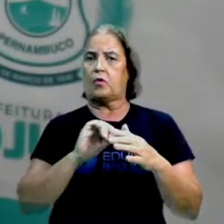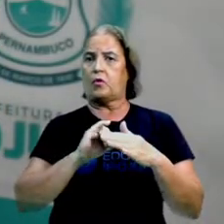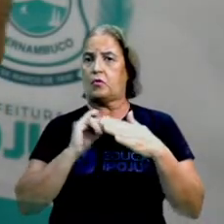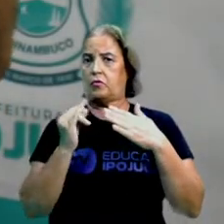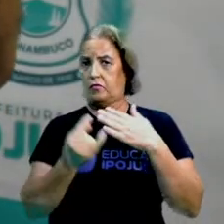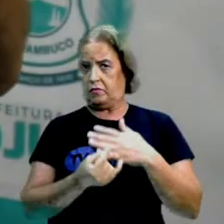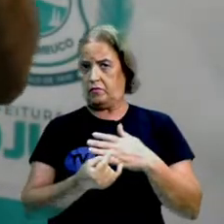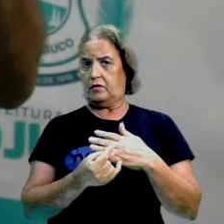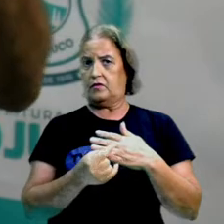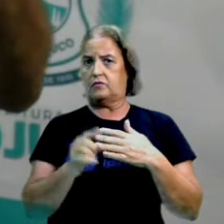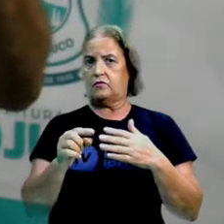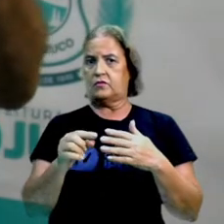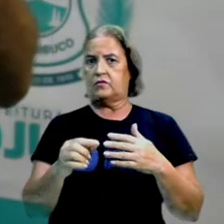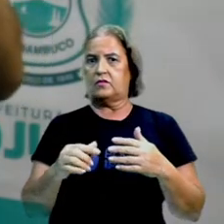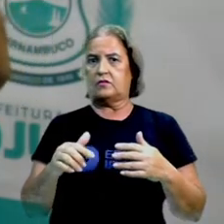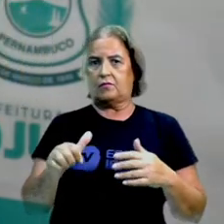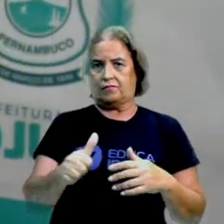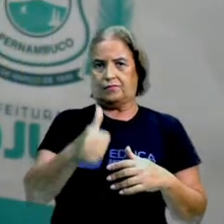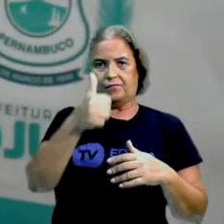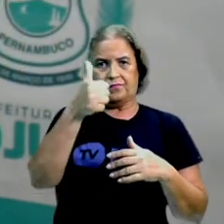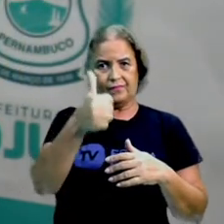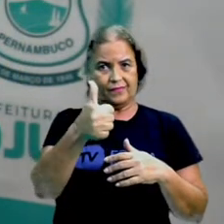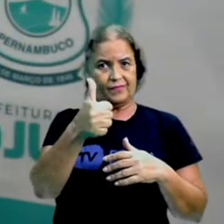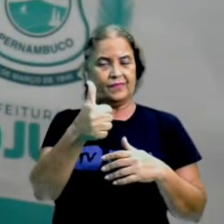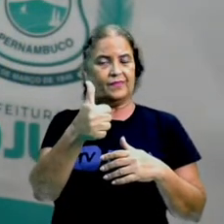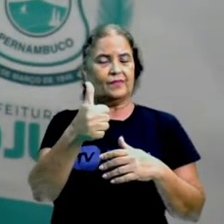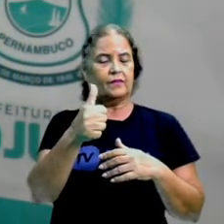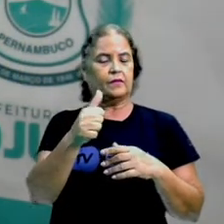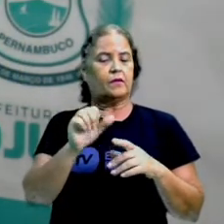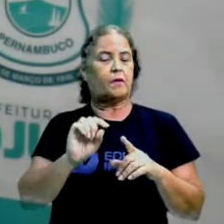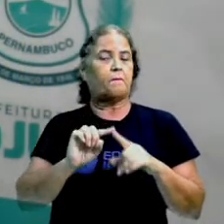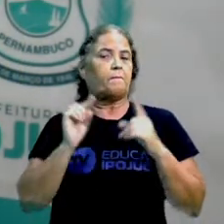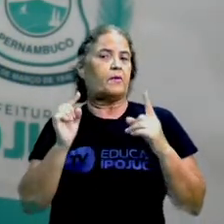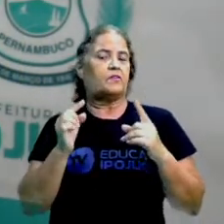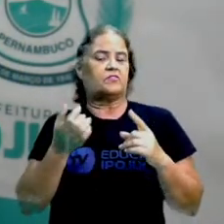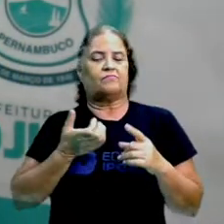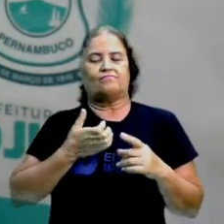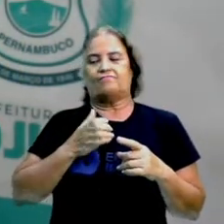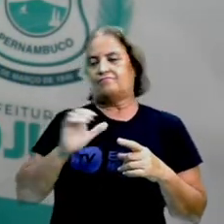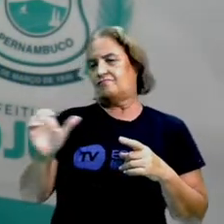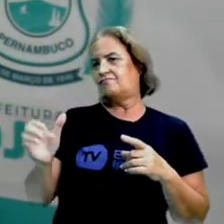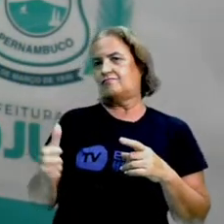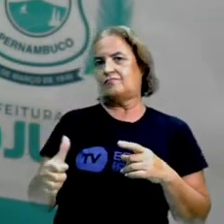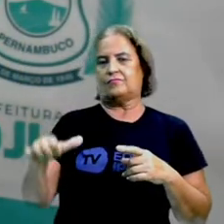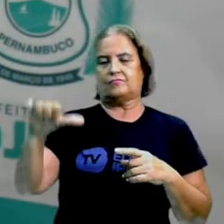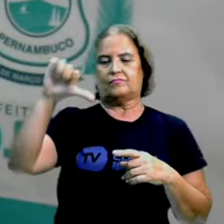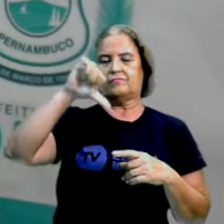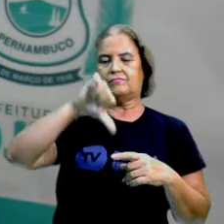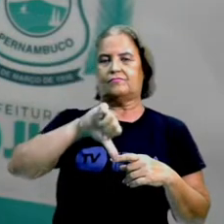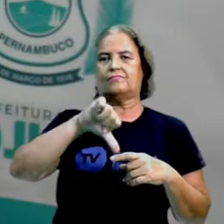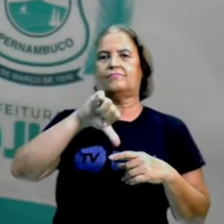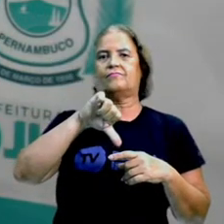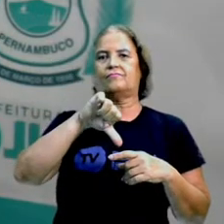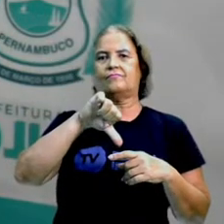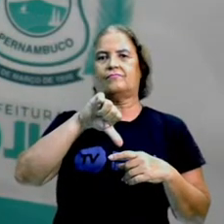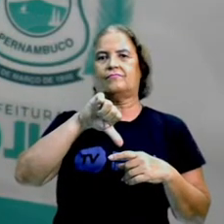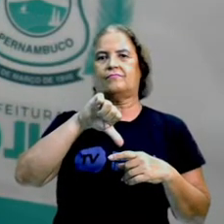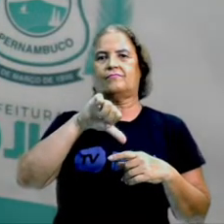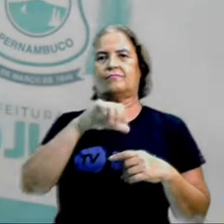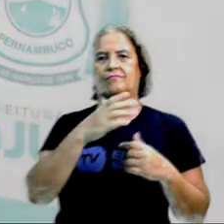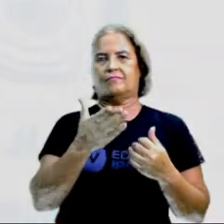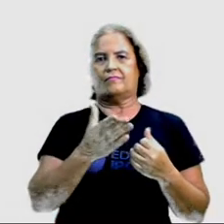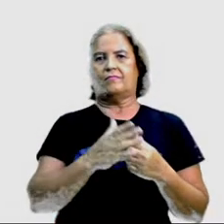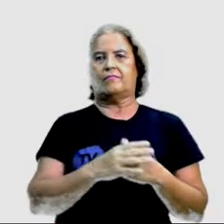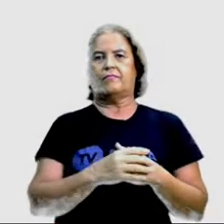o like. Mas se você não gosta, você vai dar o dislike,